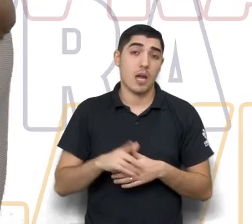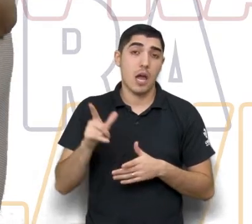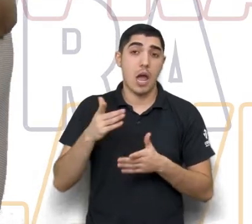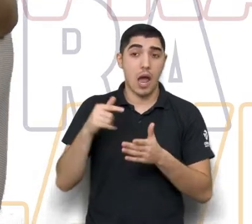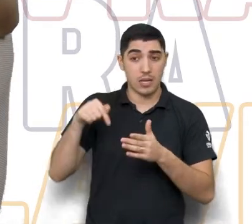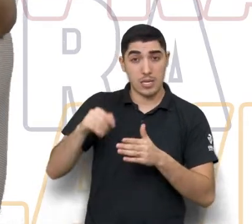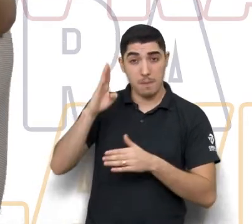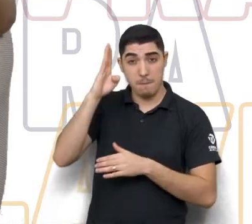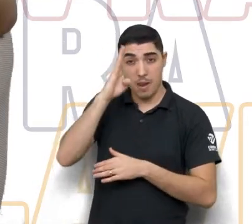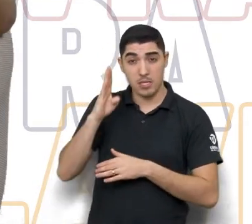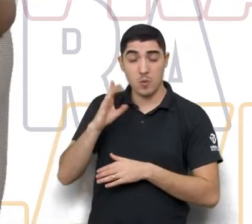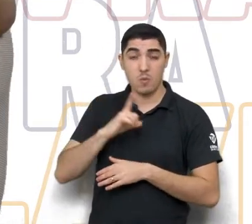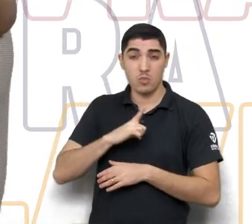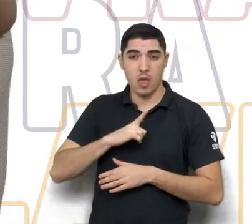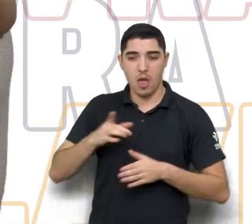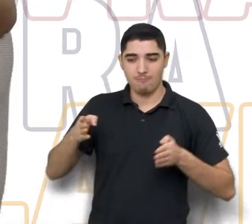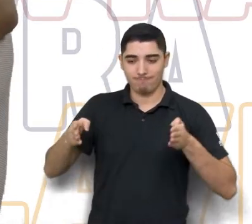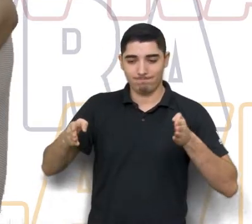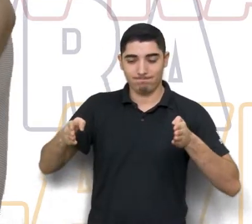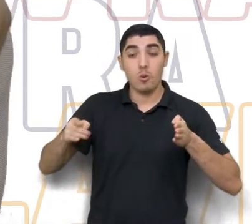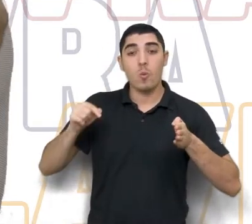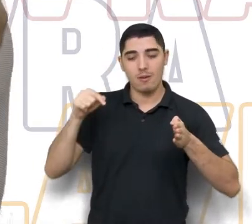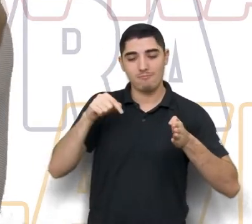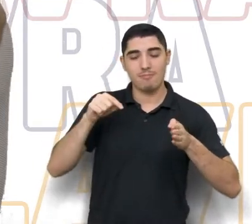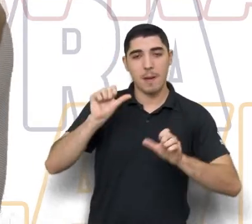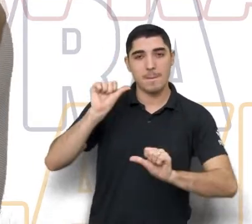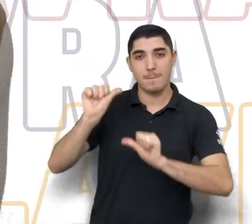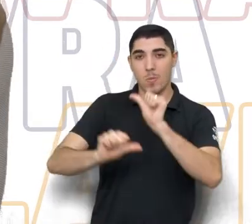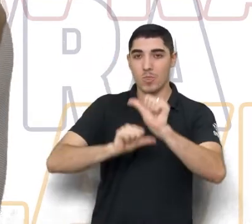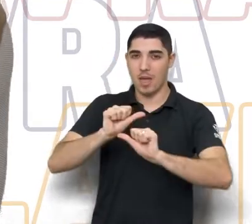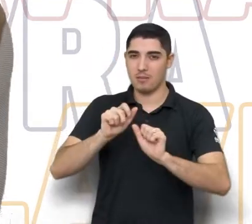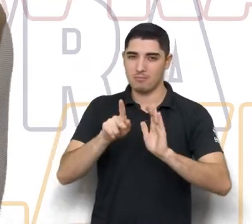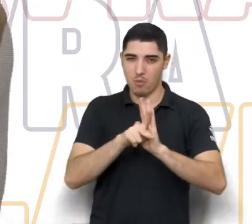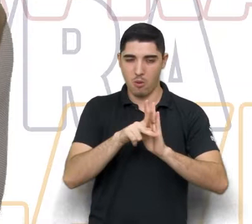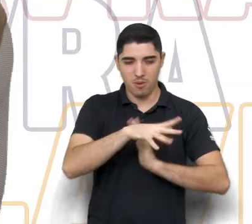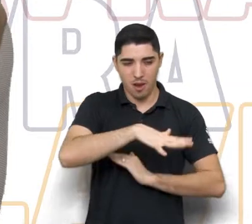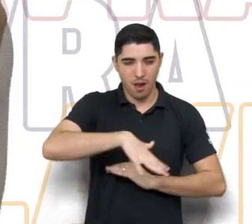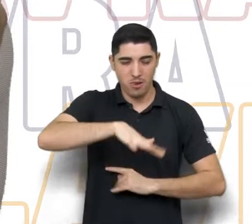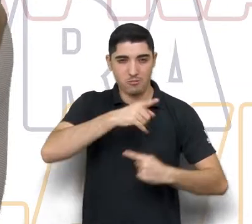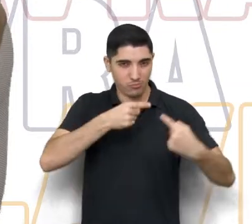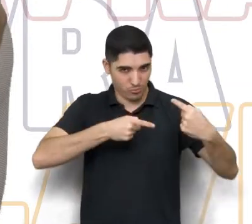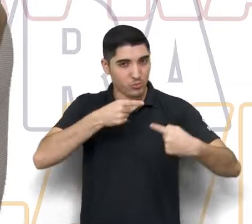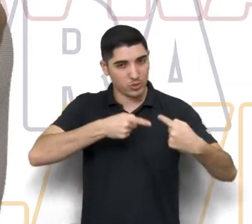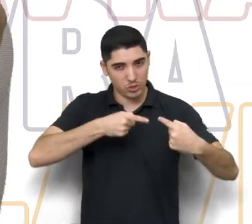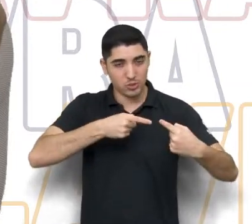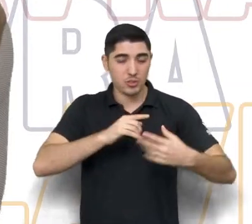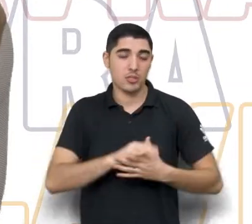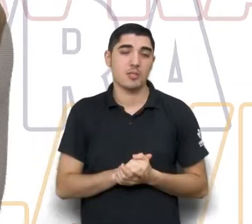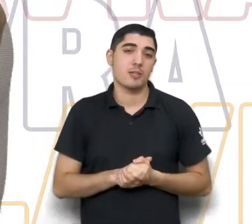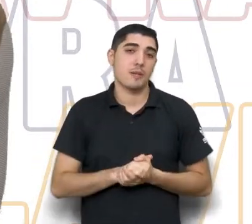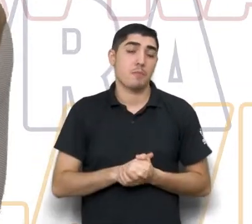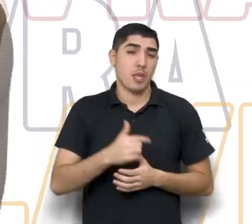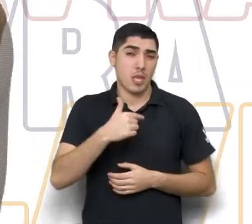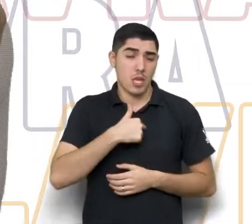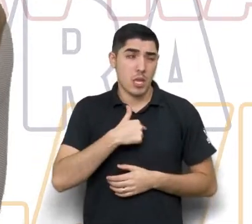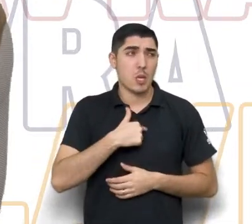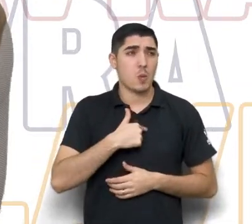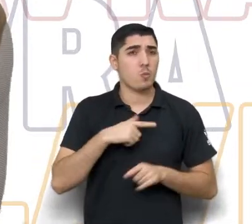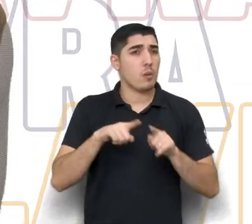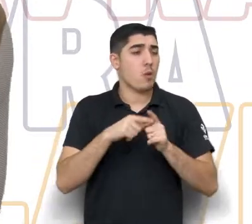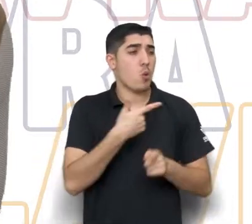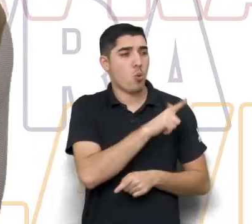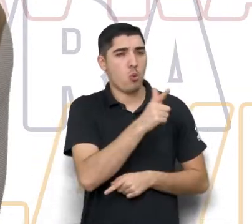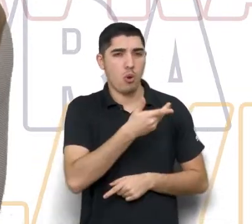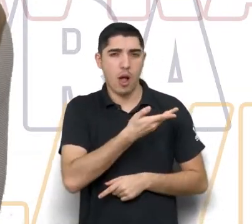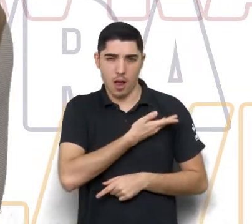estava acontecendo no Brasil uma mudança, né? Uma mudança política, principalmente, né? Eu e mais